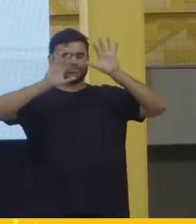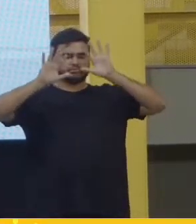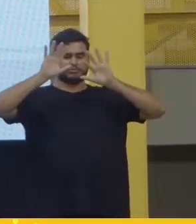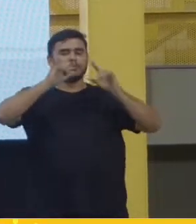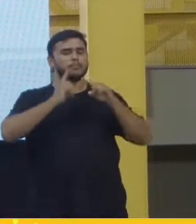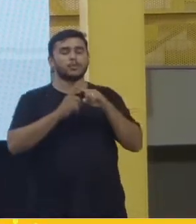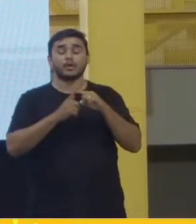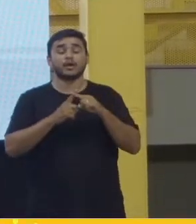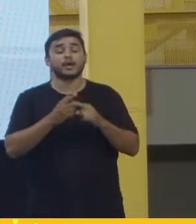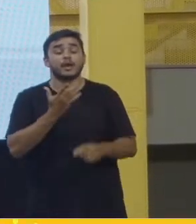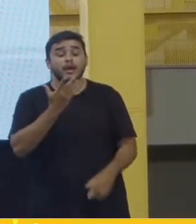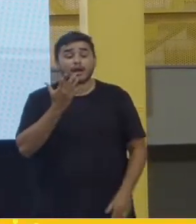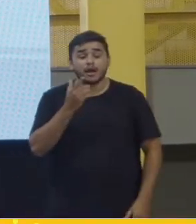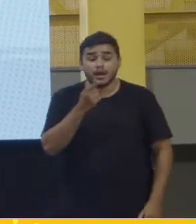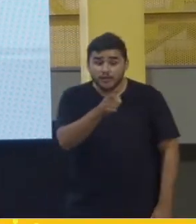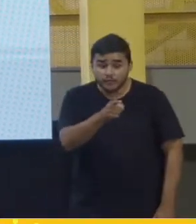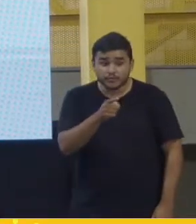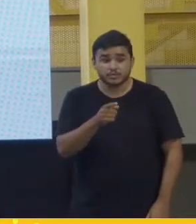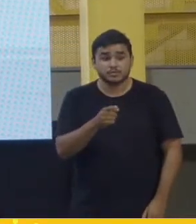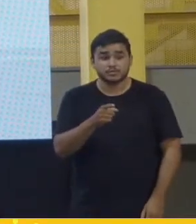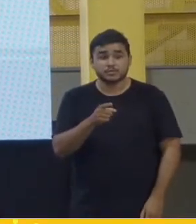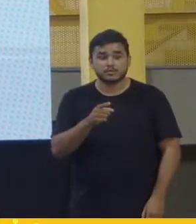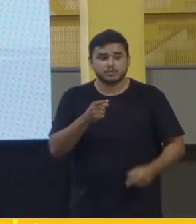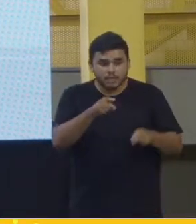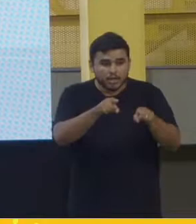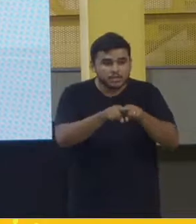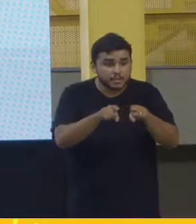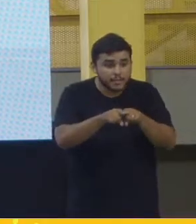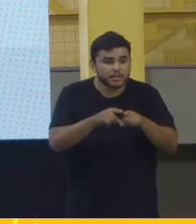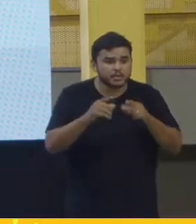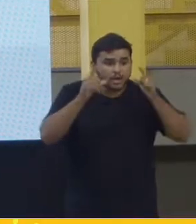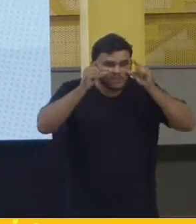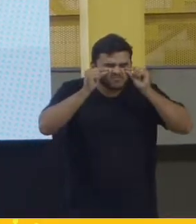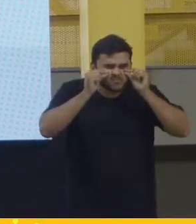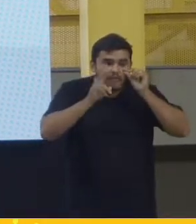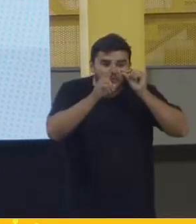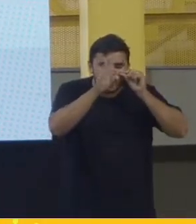dentro. Isso acontece também quando você aperta demais os olhos.